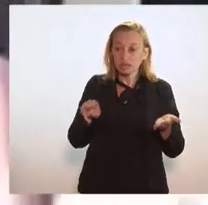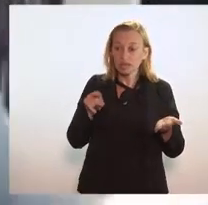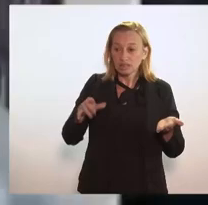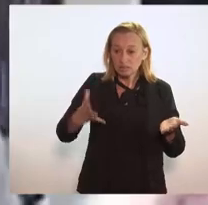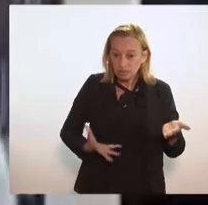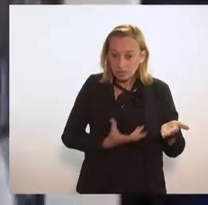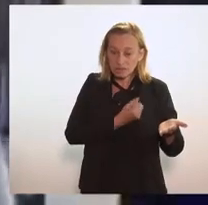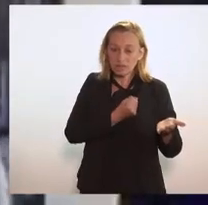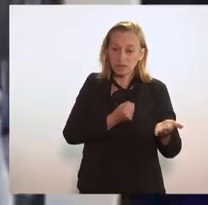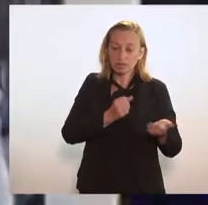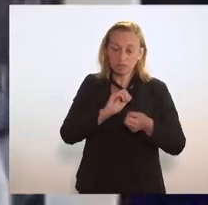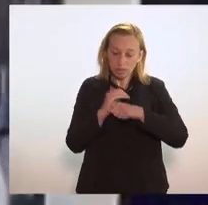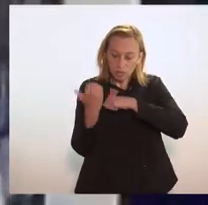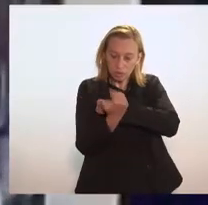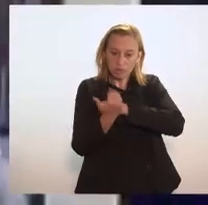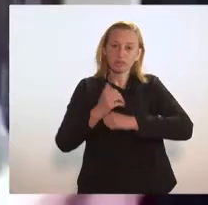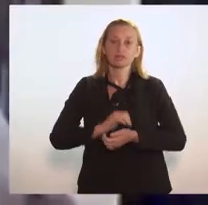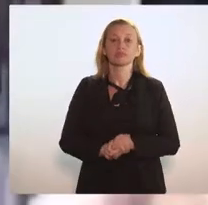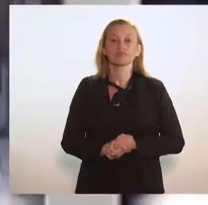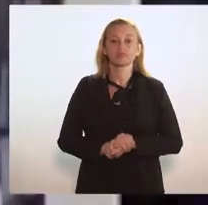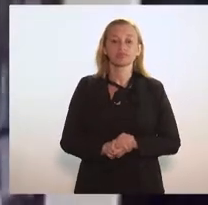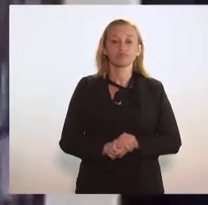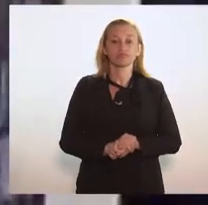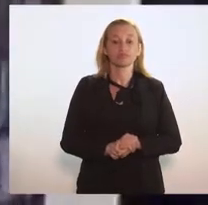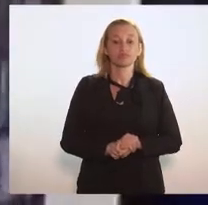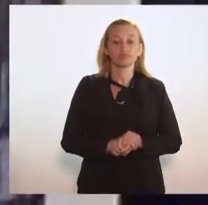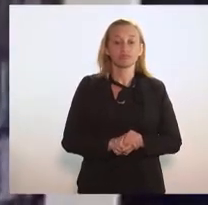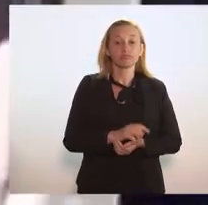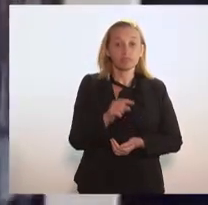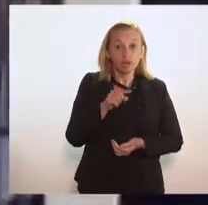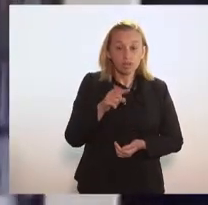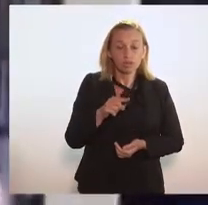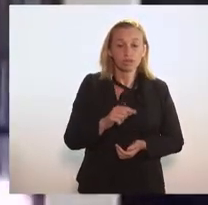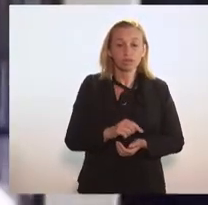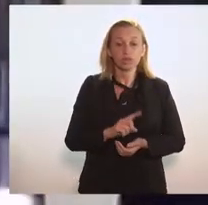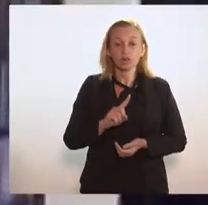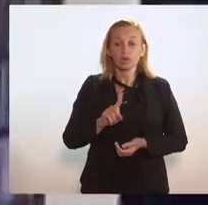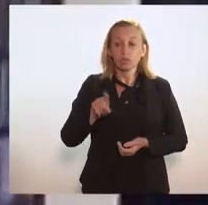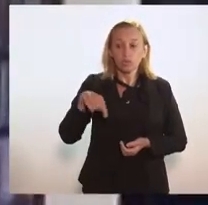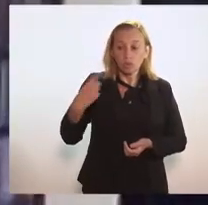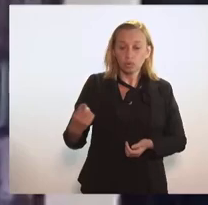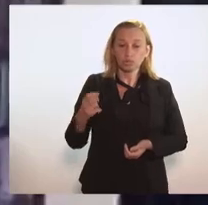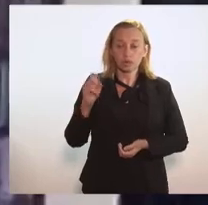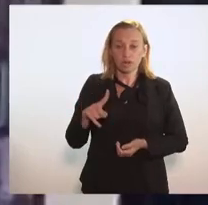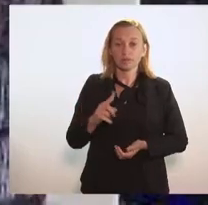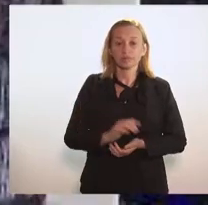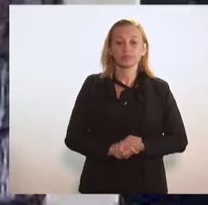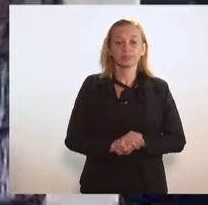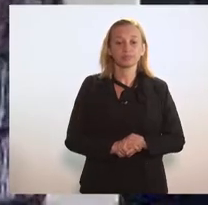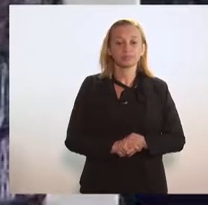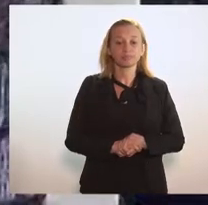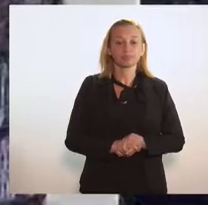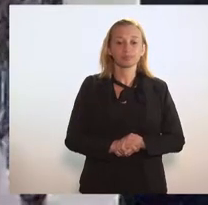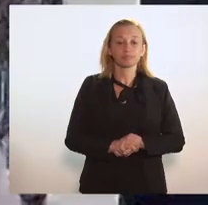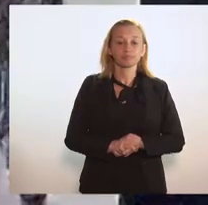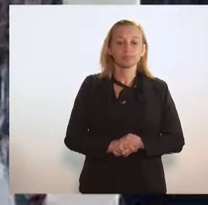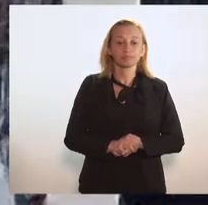salvos pelo coronavírus É um cenário o outro cenário é